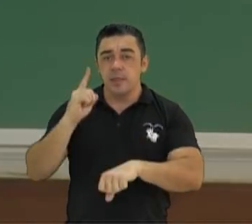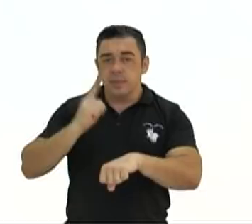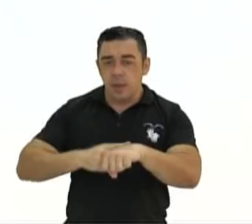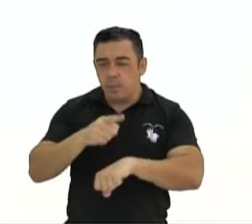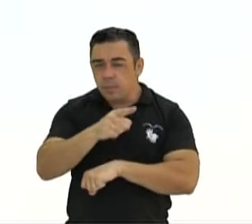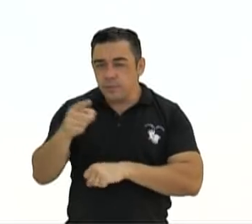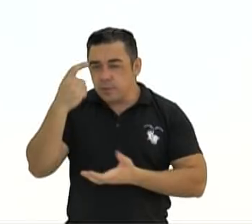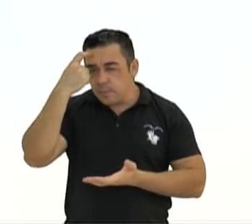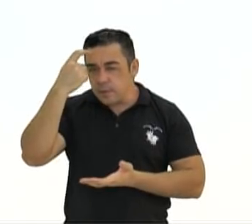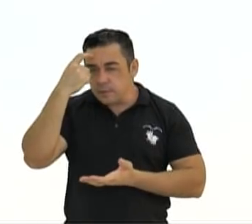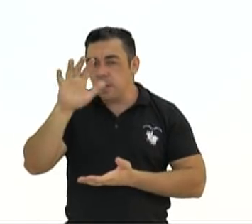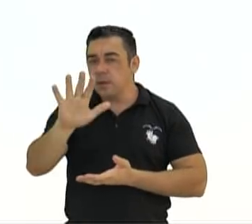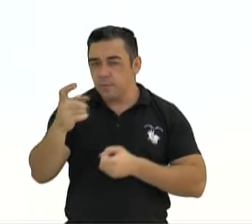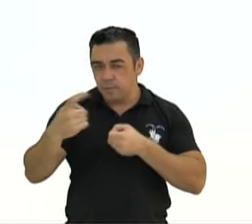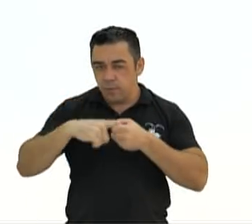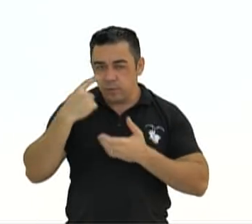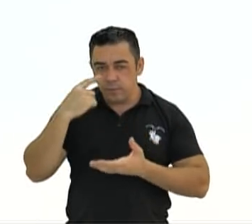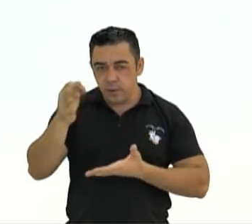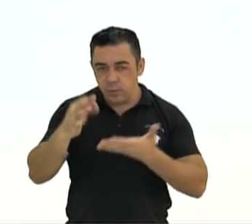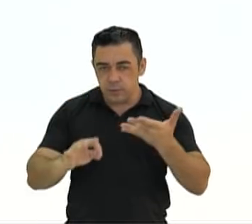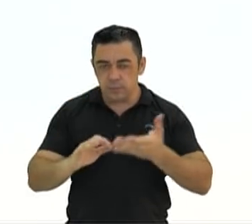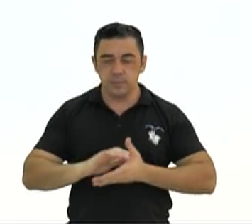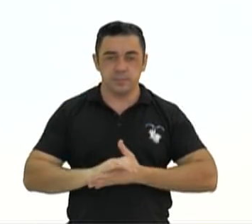vocês pensarem, daqui a pouco a gente volta.